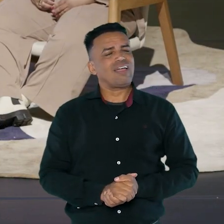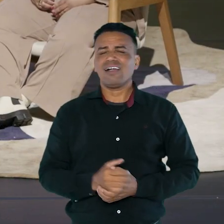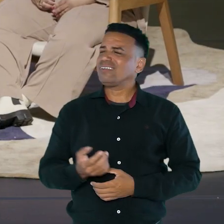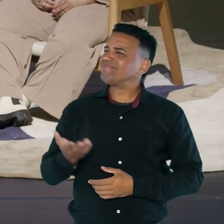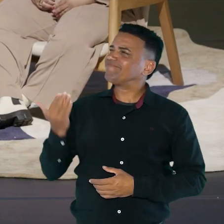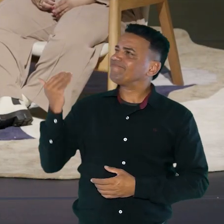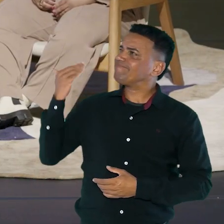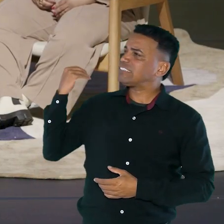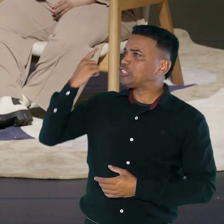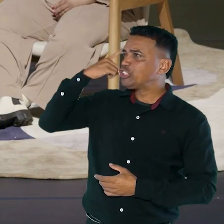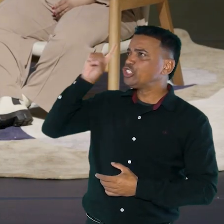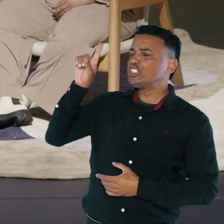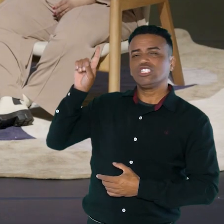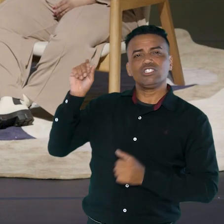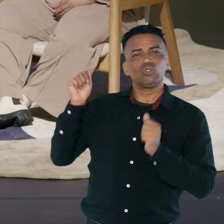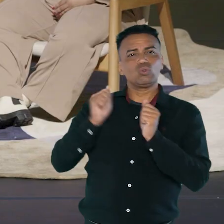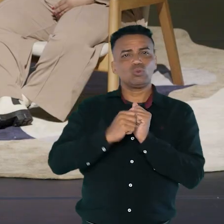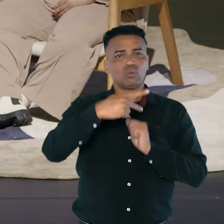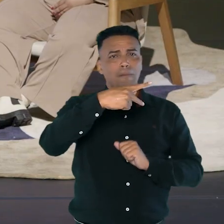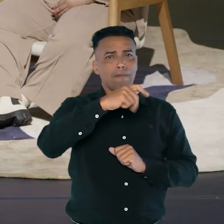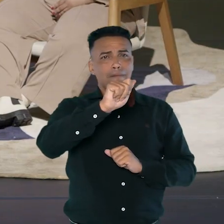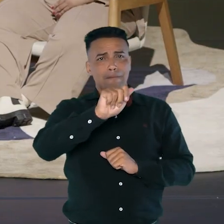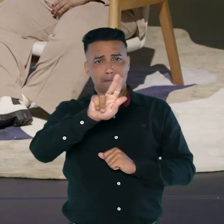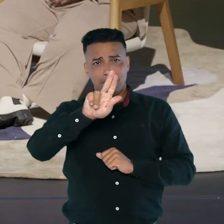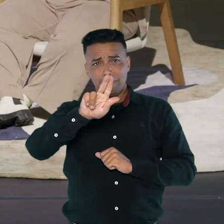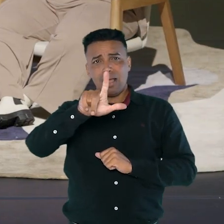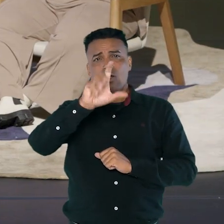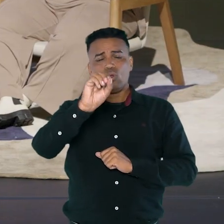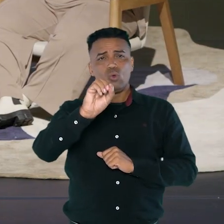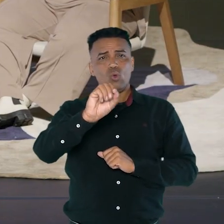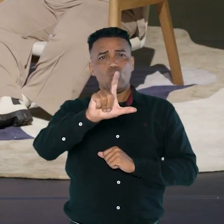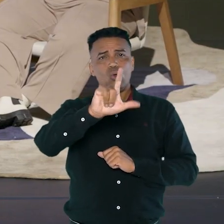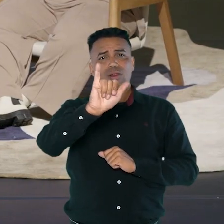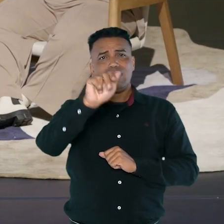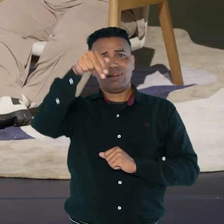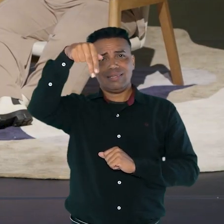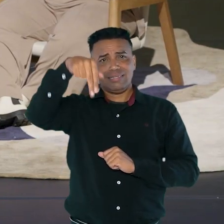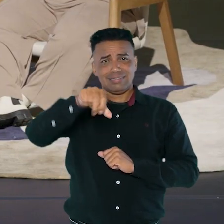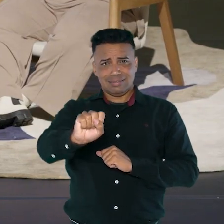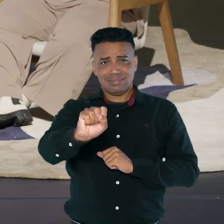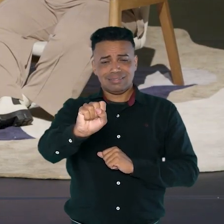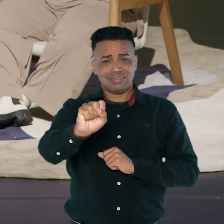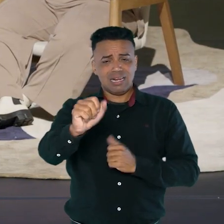com o Paulo Lins e ele falou uma coisa tão bonita